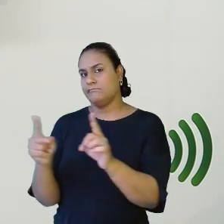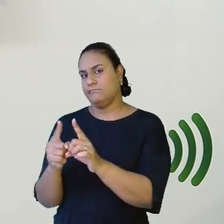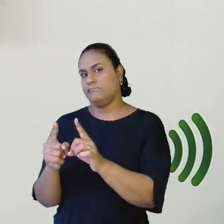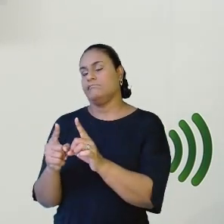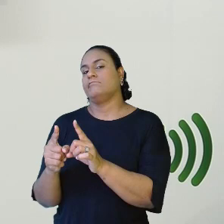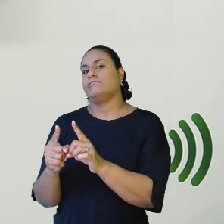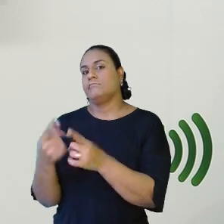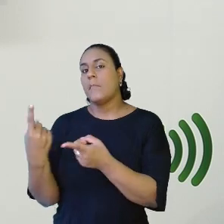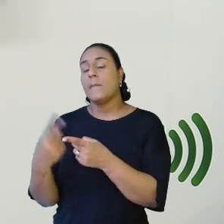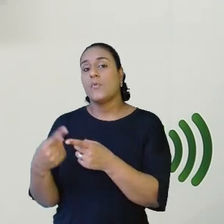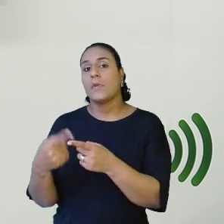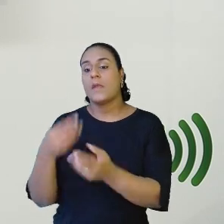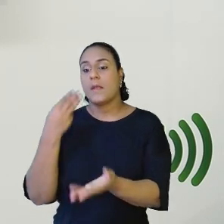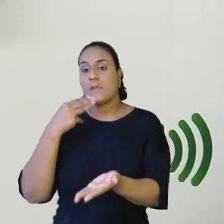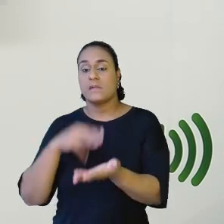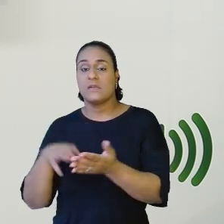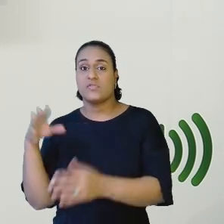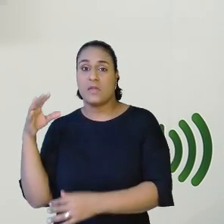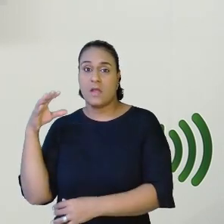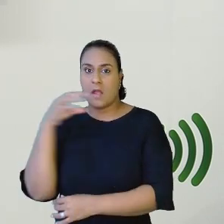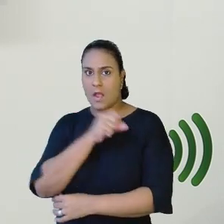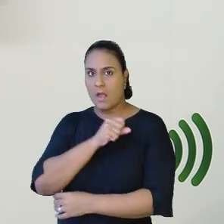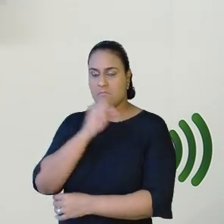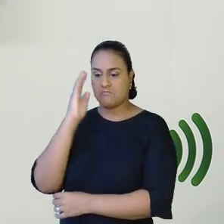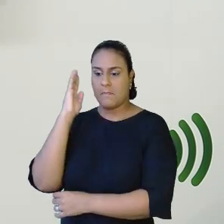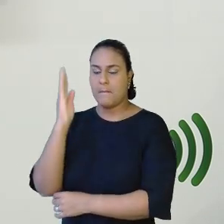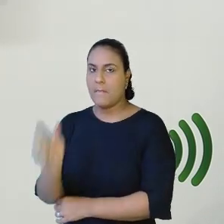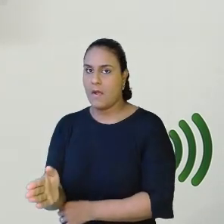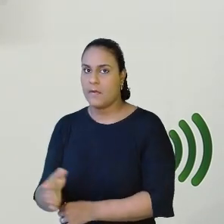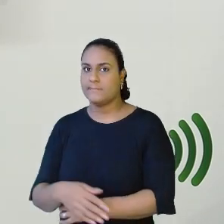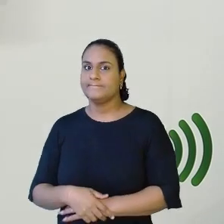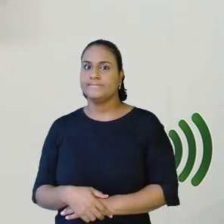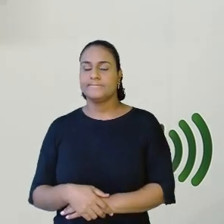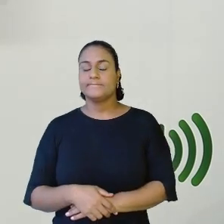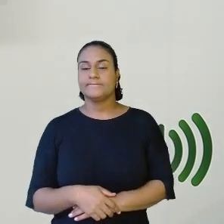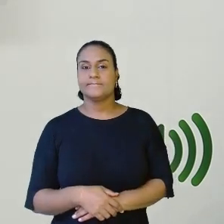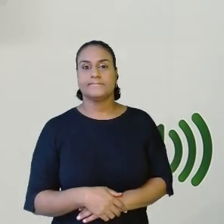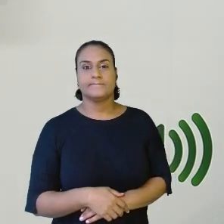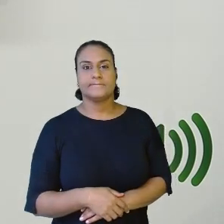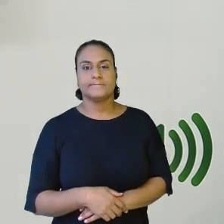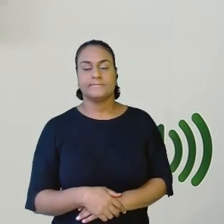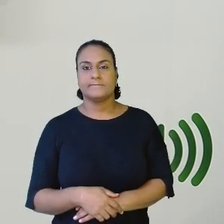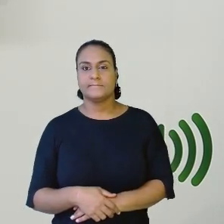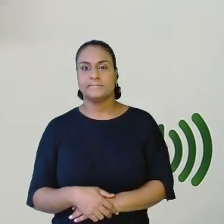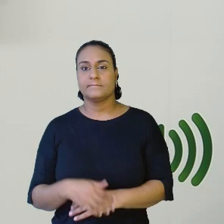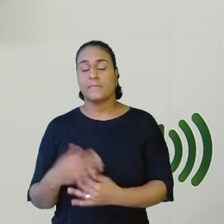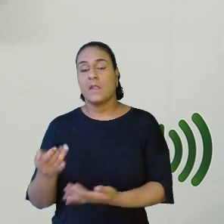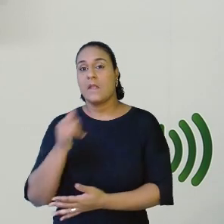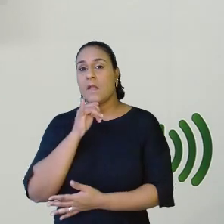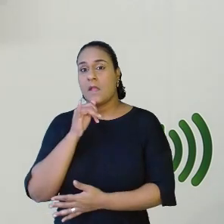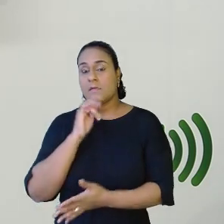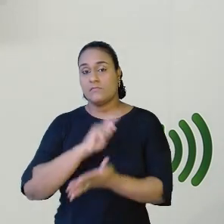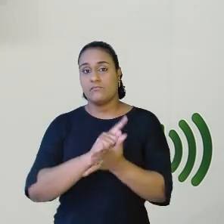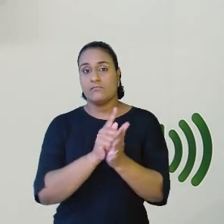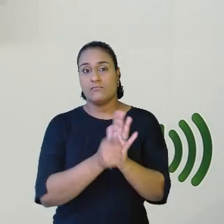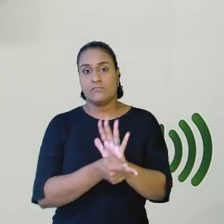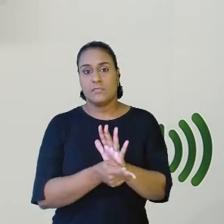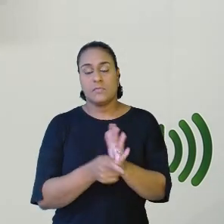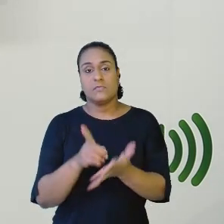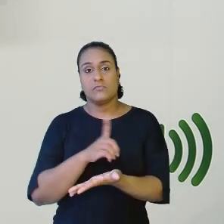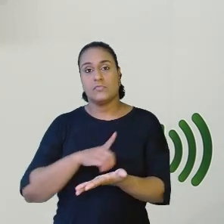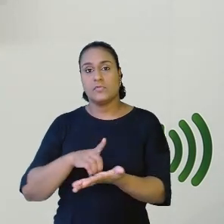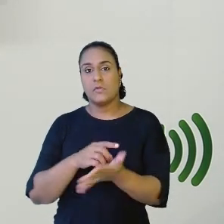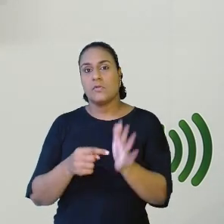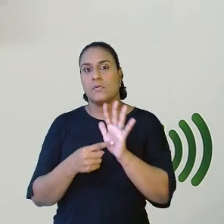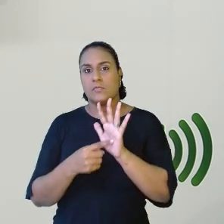uma mensagem mais curta, mais rápida e mais direta. Então, são exemplos de gêneros digitais que eu já trouxe para